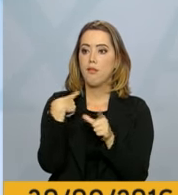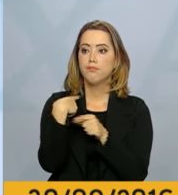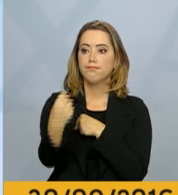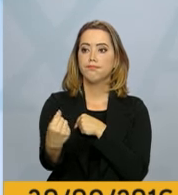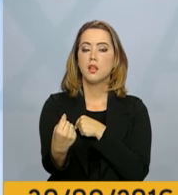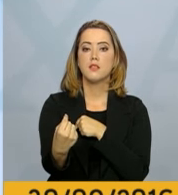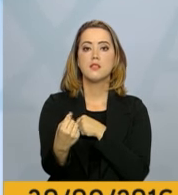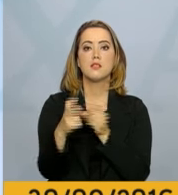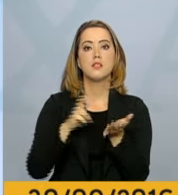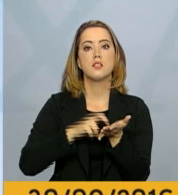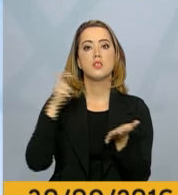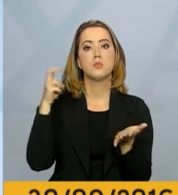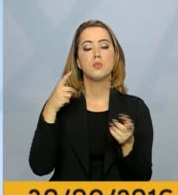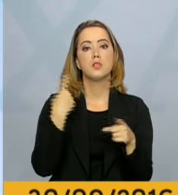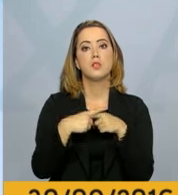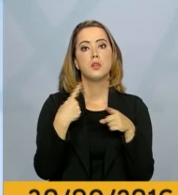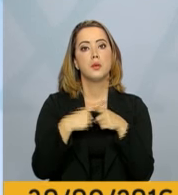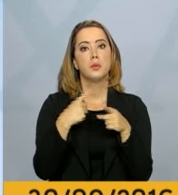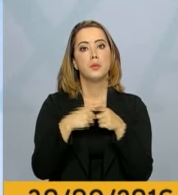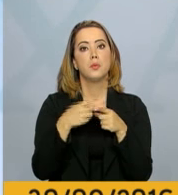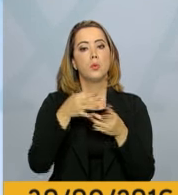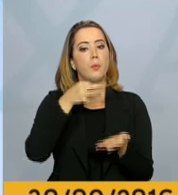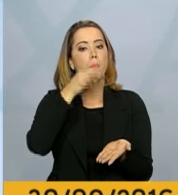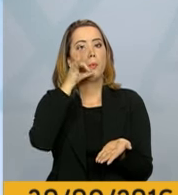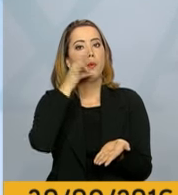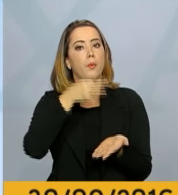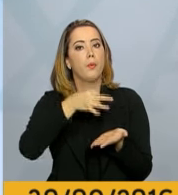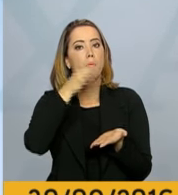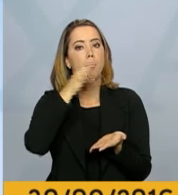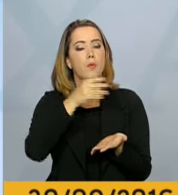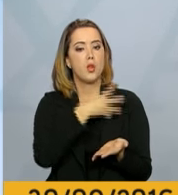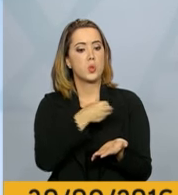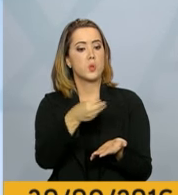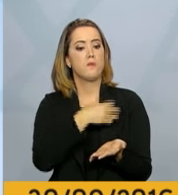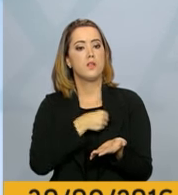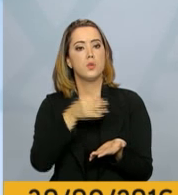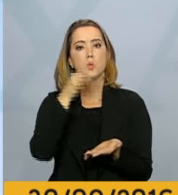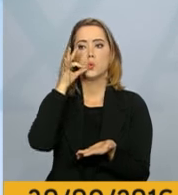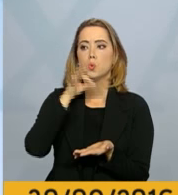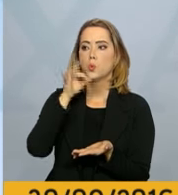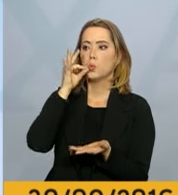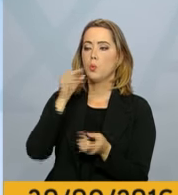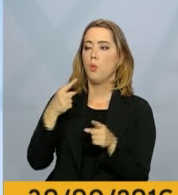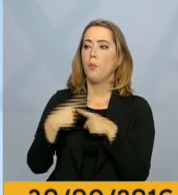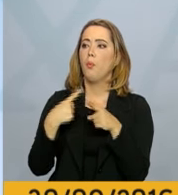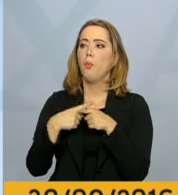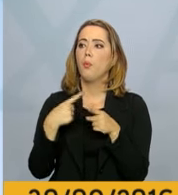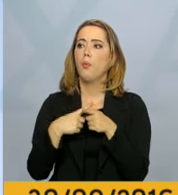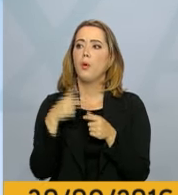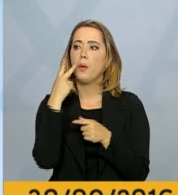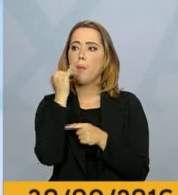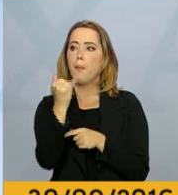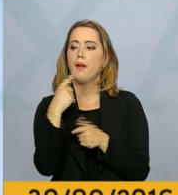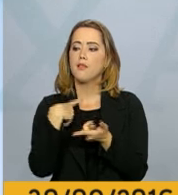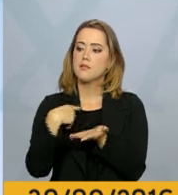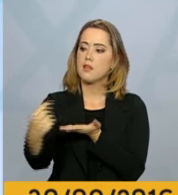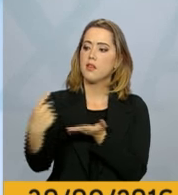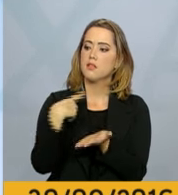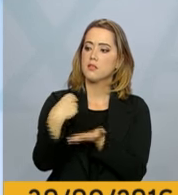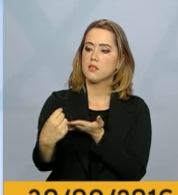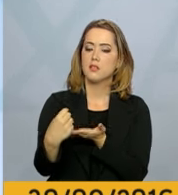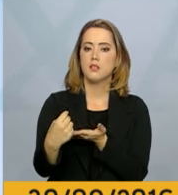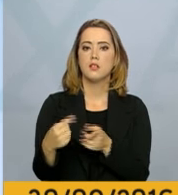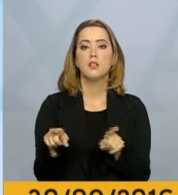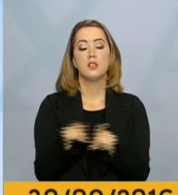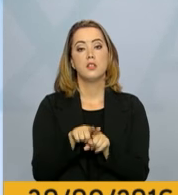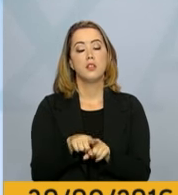manhã porque as crianças iam tomar café e queriam saber nos primeiros, por que é que o pai não saía? E ele então passou a sair para mostrar